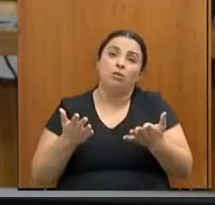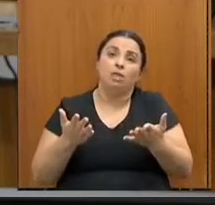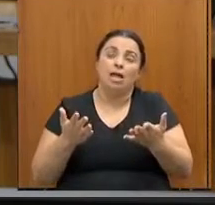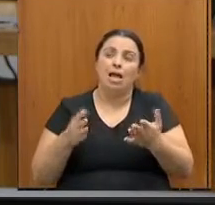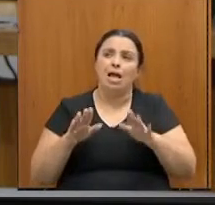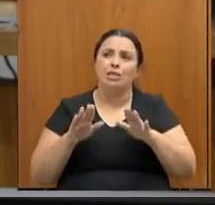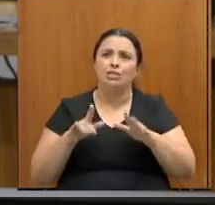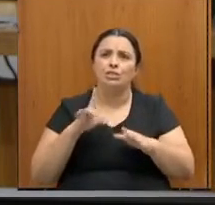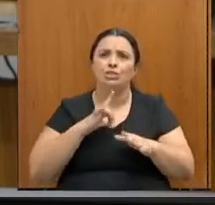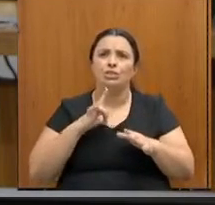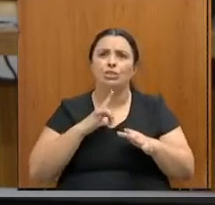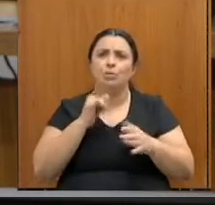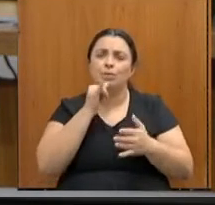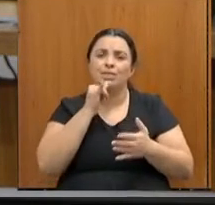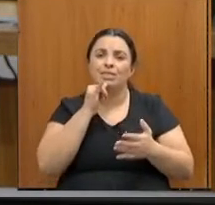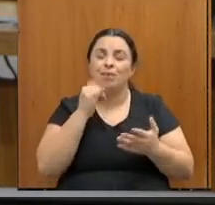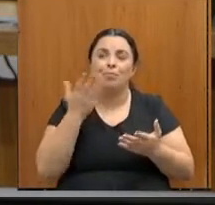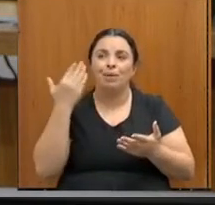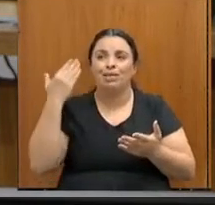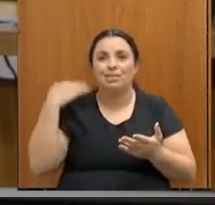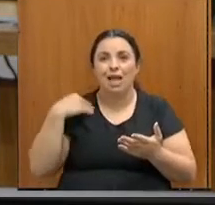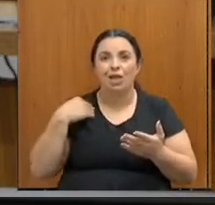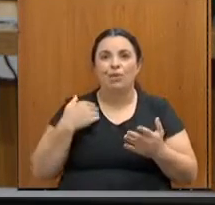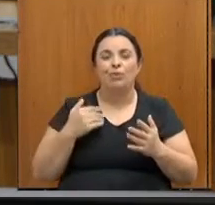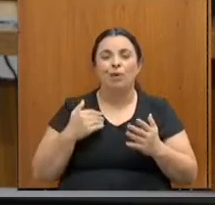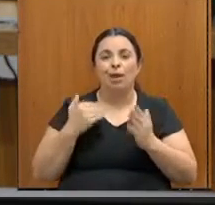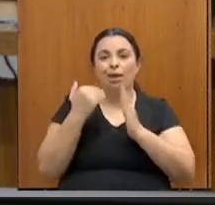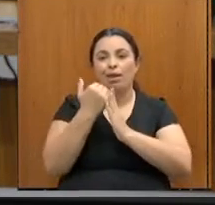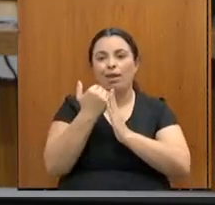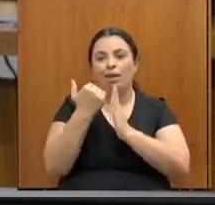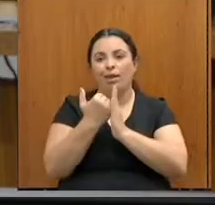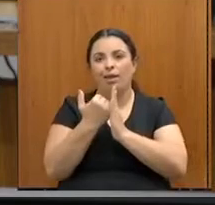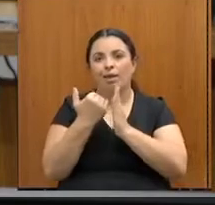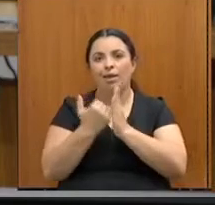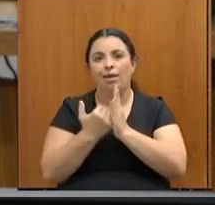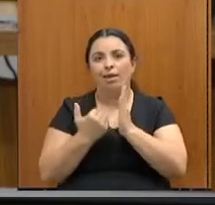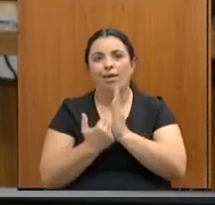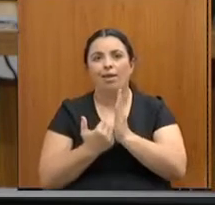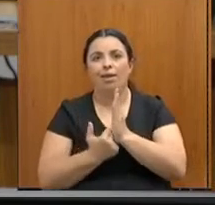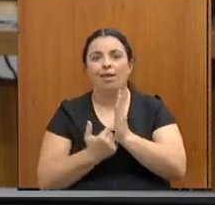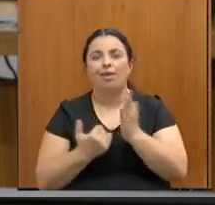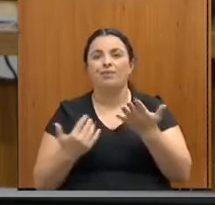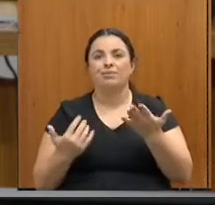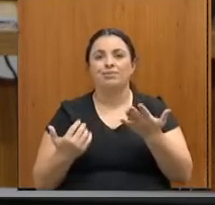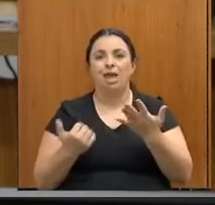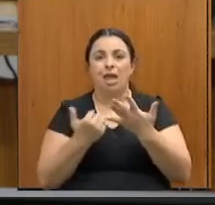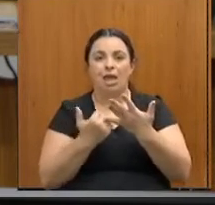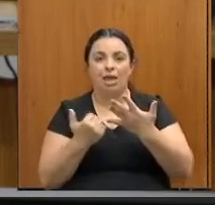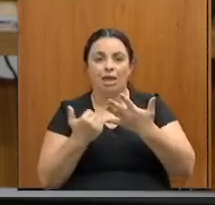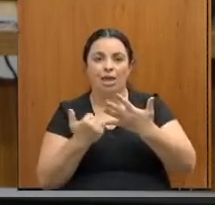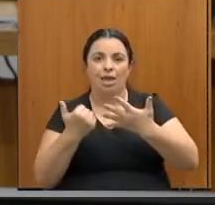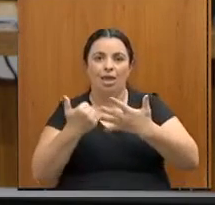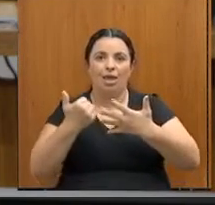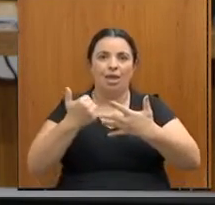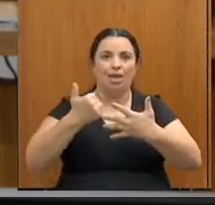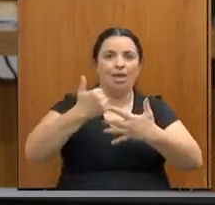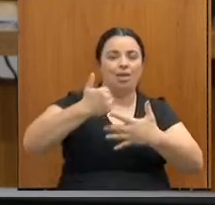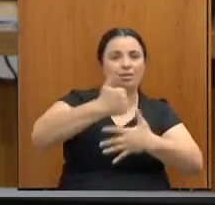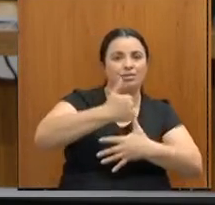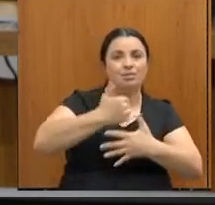né Nós tínhamos inclusive elevador privativo e para a diretoria que também é eliminamos